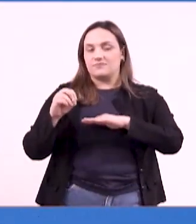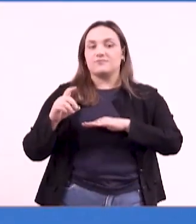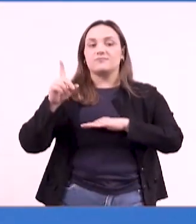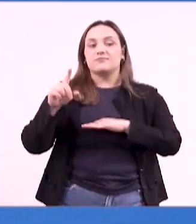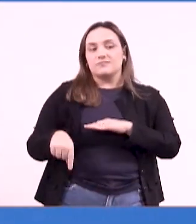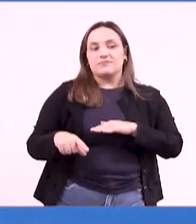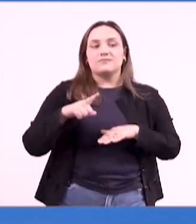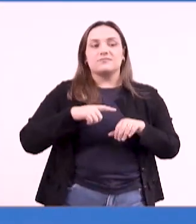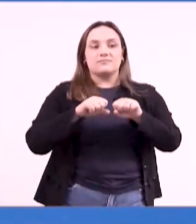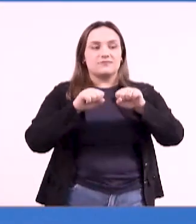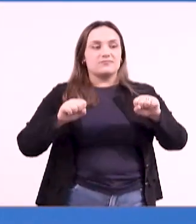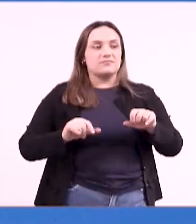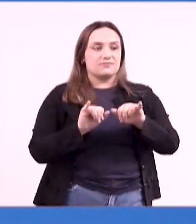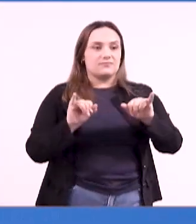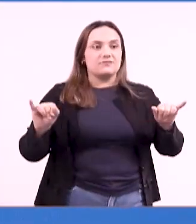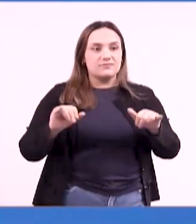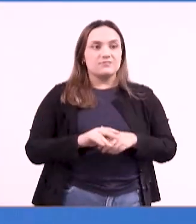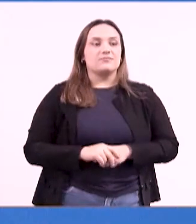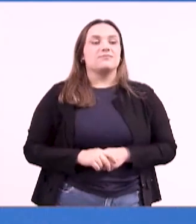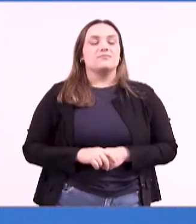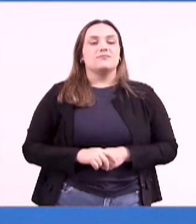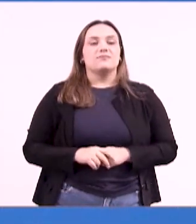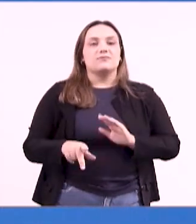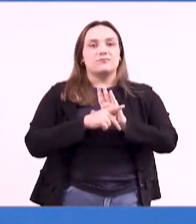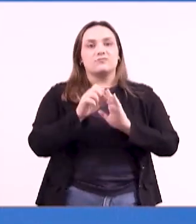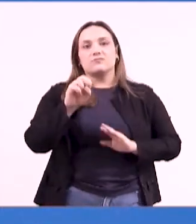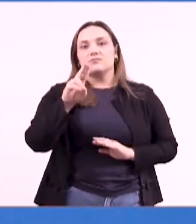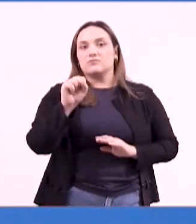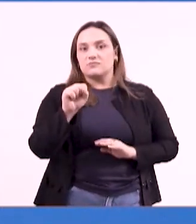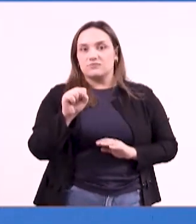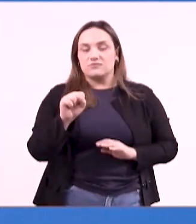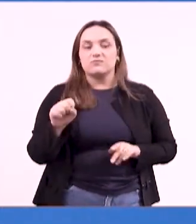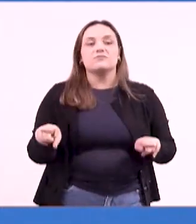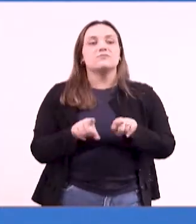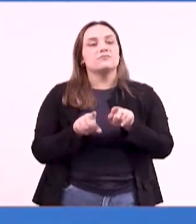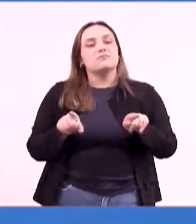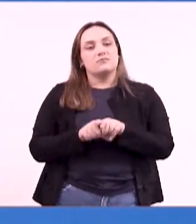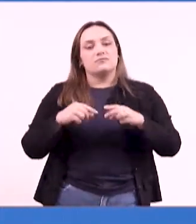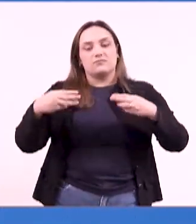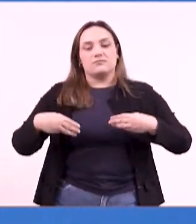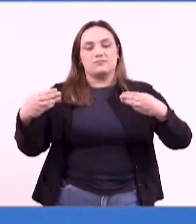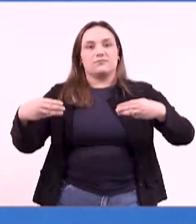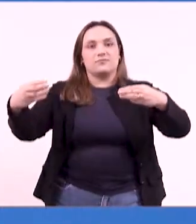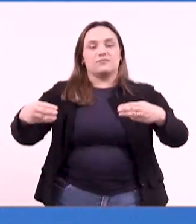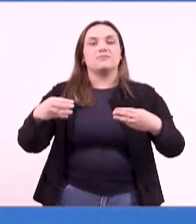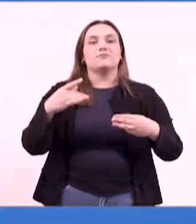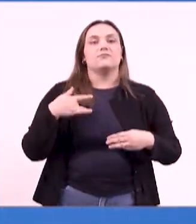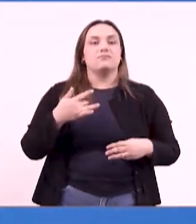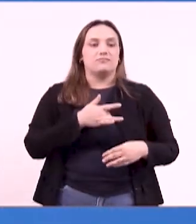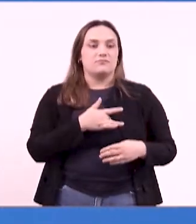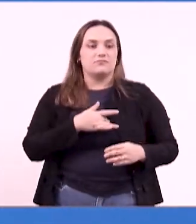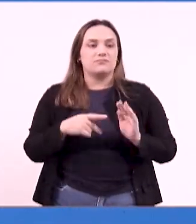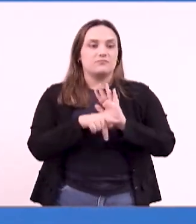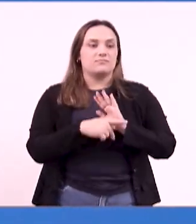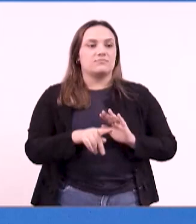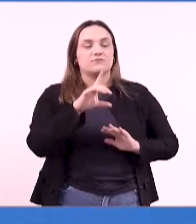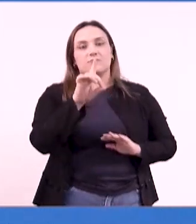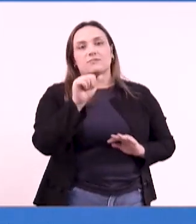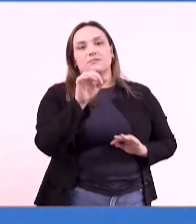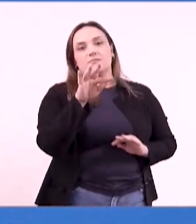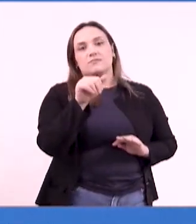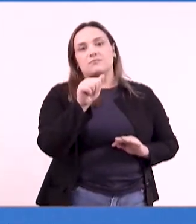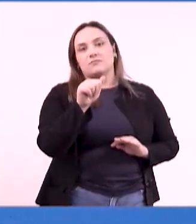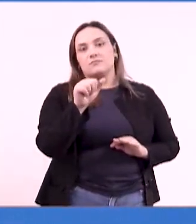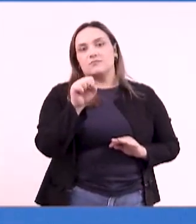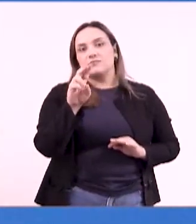Conforme o Sistema de Informações Hospitalares do SUS, do Ministério da Saúde, acessados por meio do DataSUS,